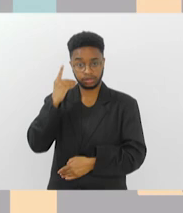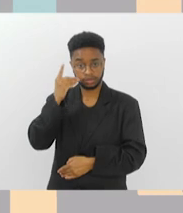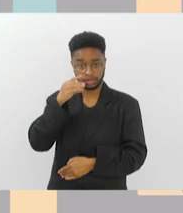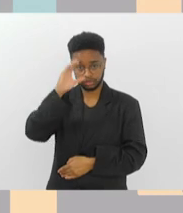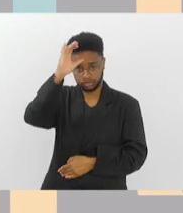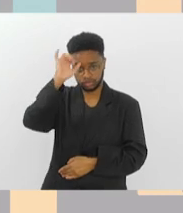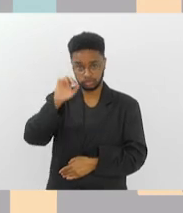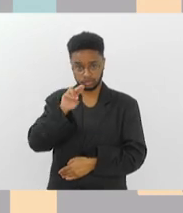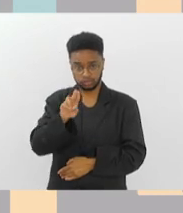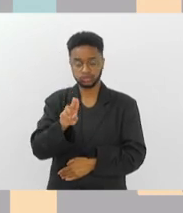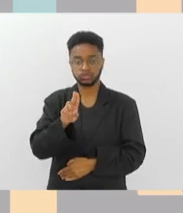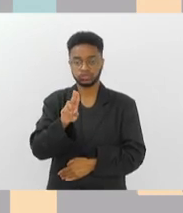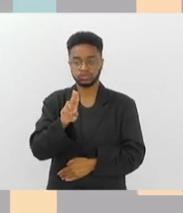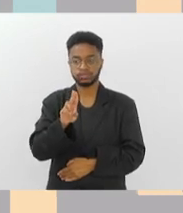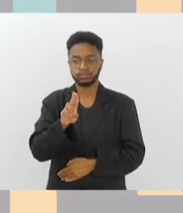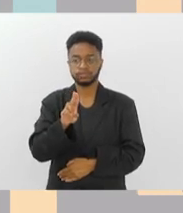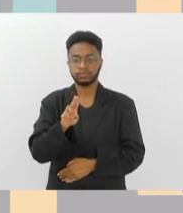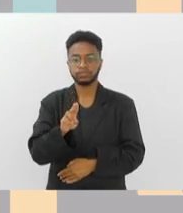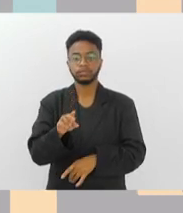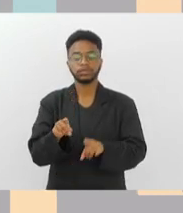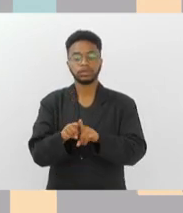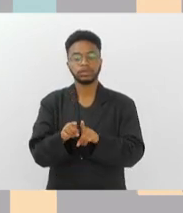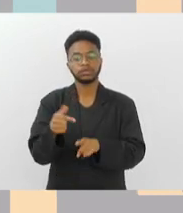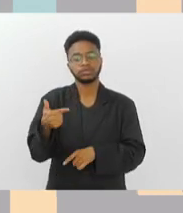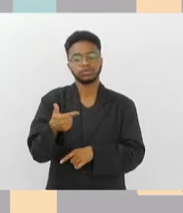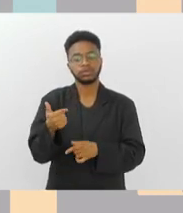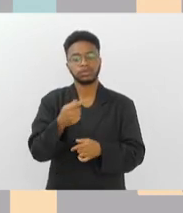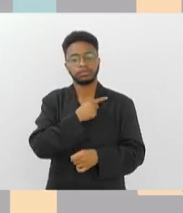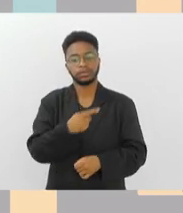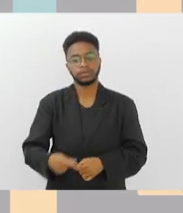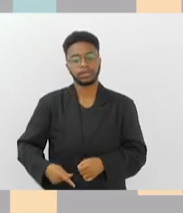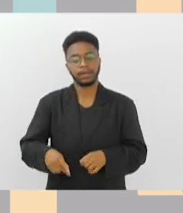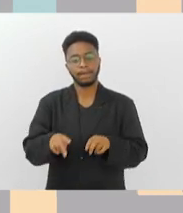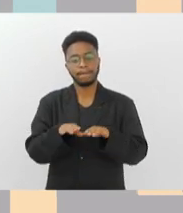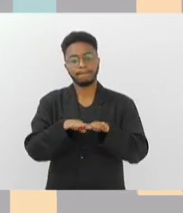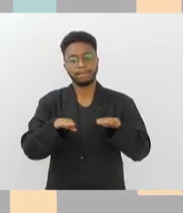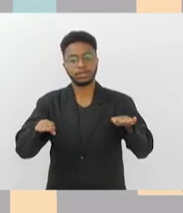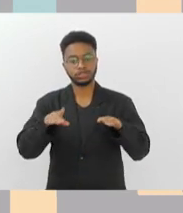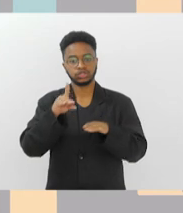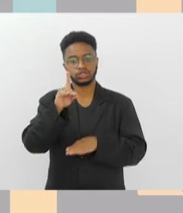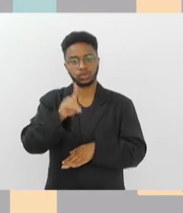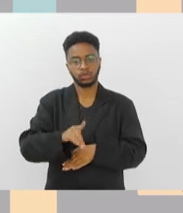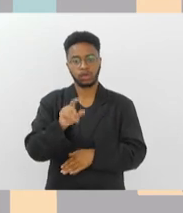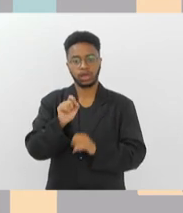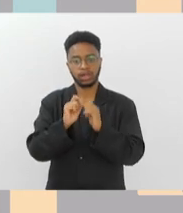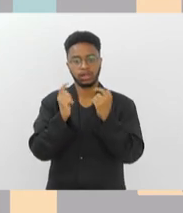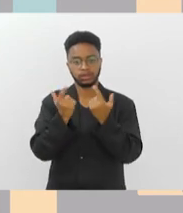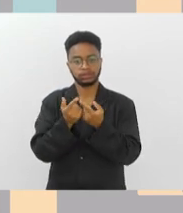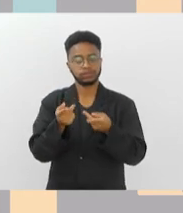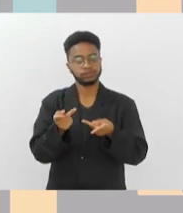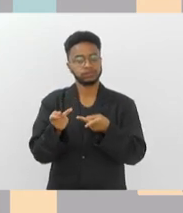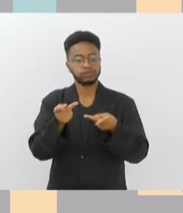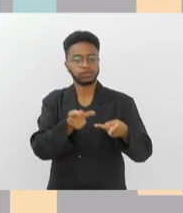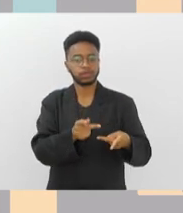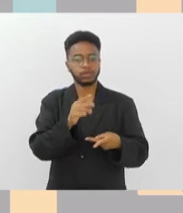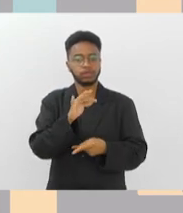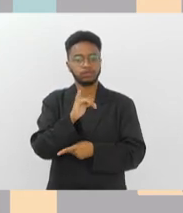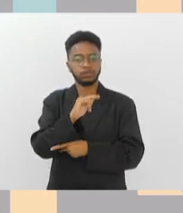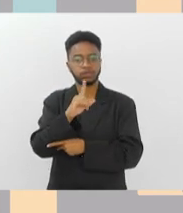Tia Ju, enquanto segunda vice-presidente da mesa da diretora da Alerj, a visitar a Filda de forma